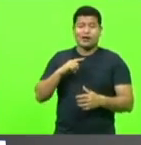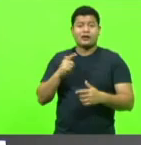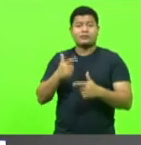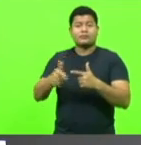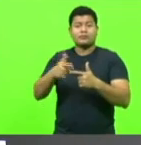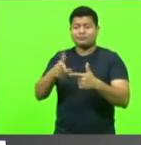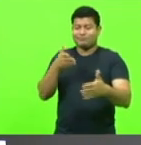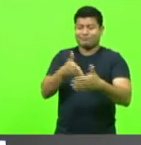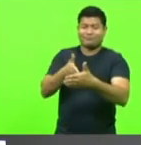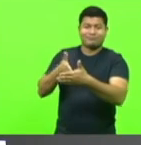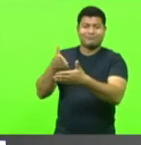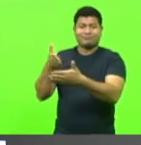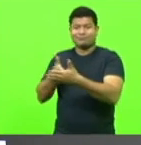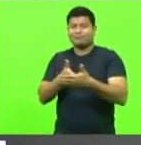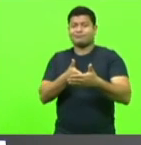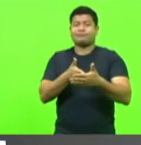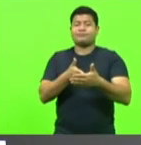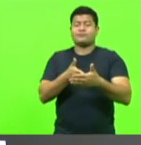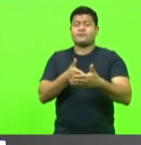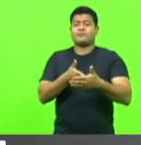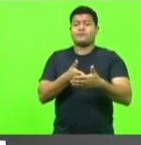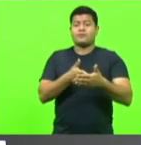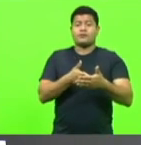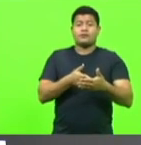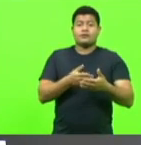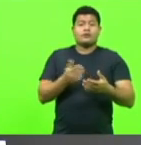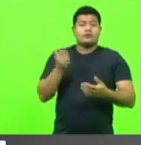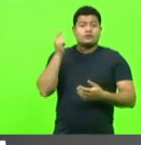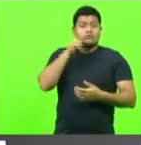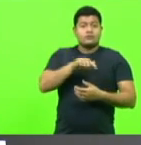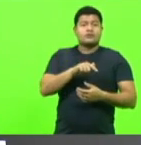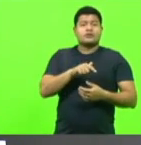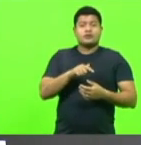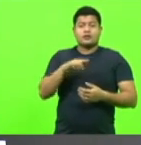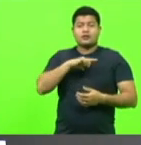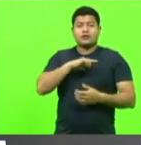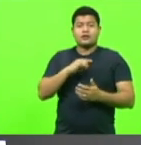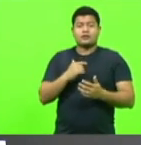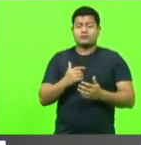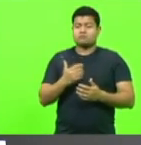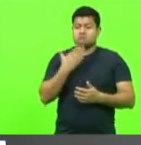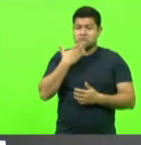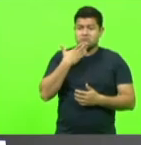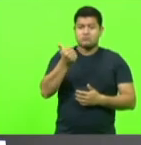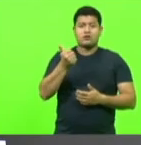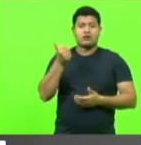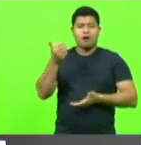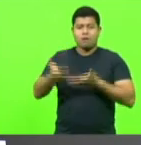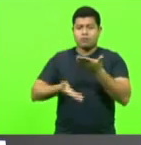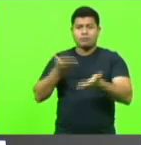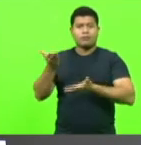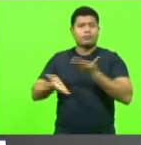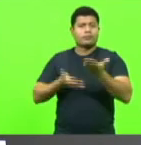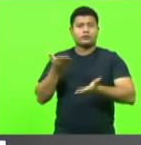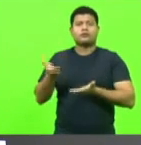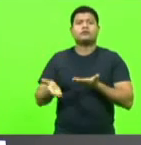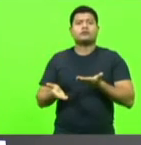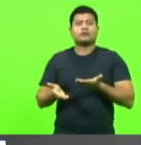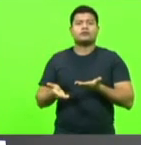limitações para oferecer o melhor tratamento e